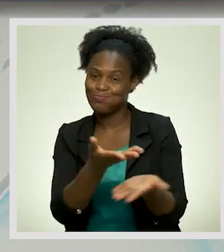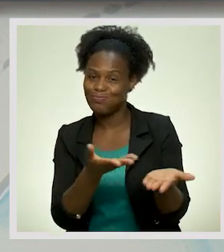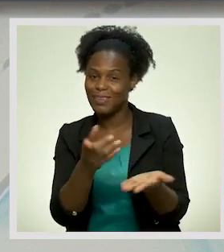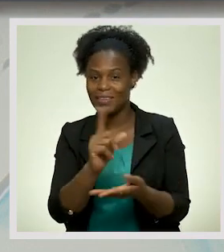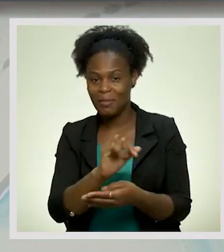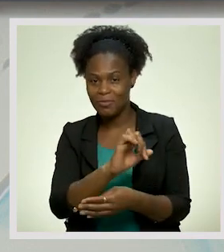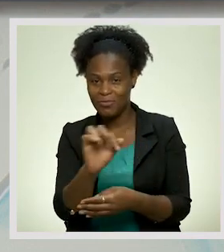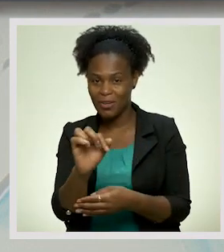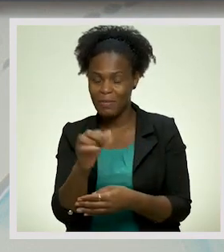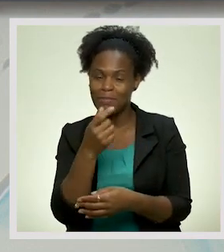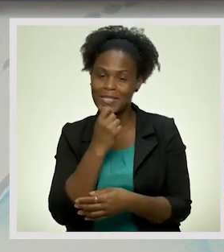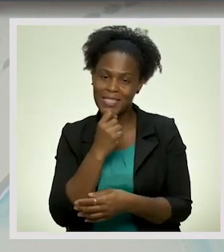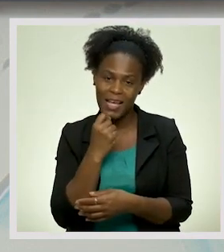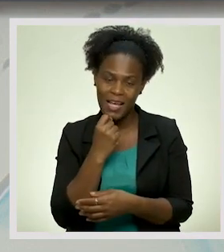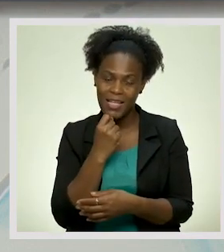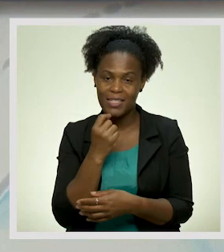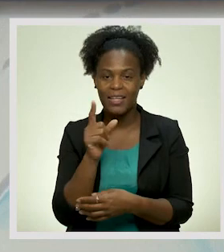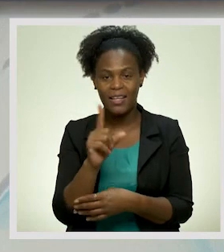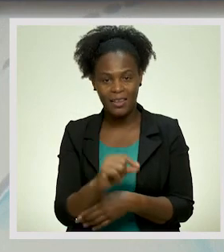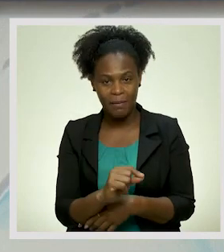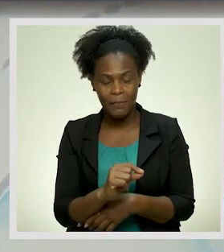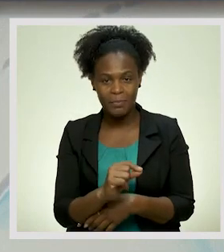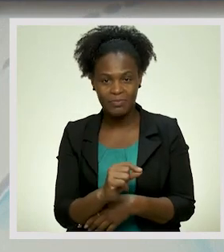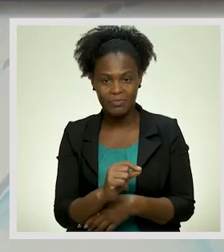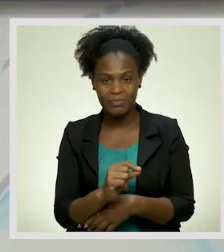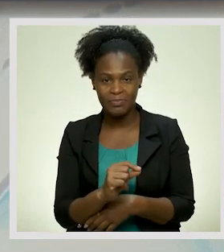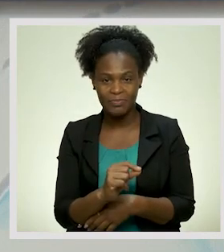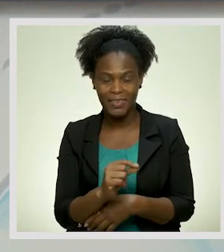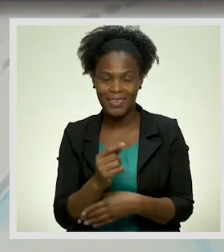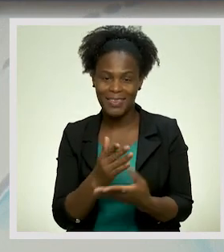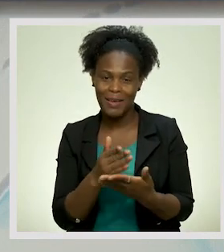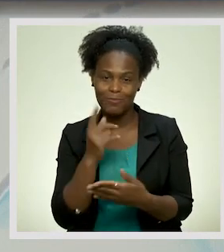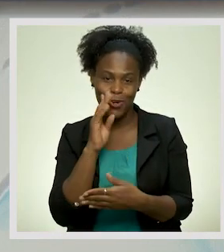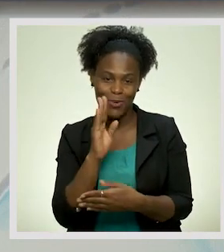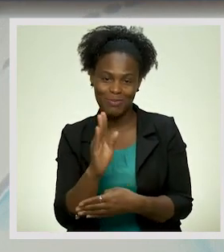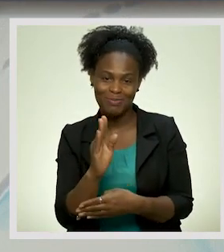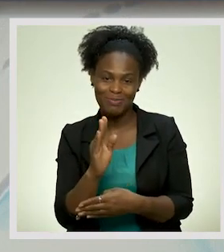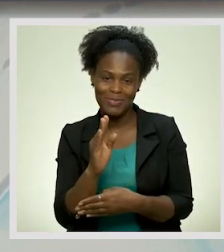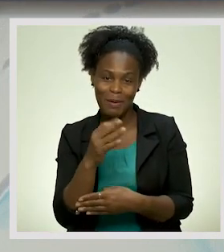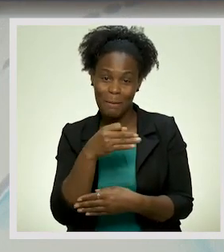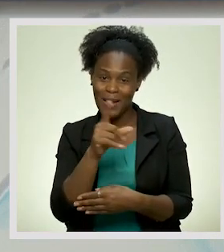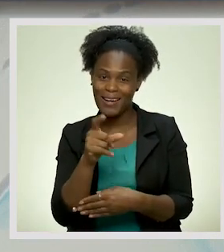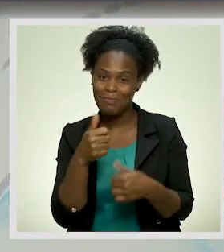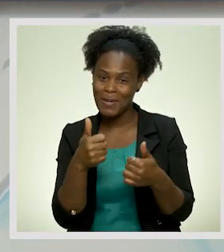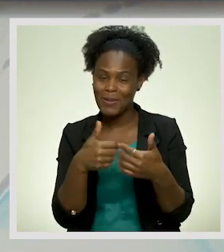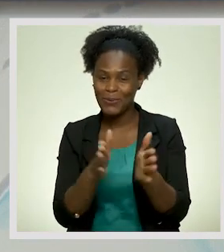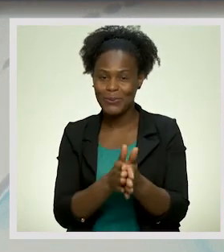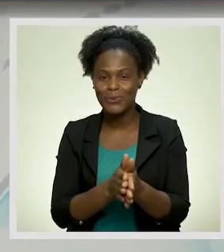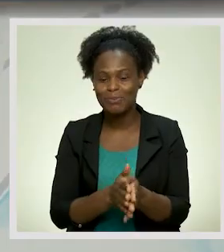vossa paciência e até breve. Paz e bem a todos.